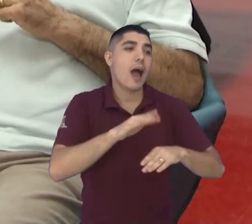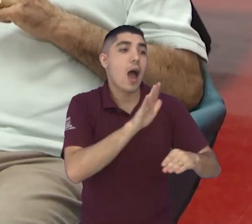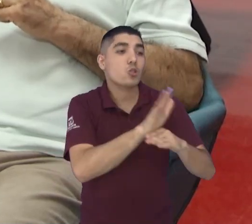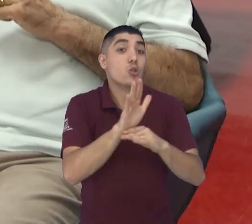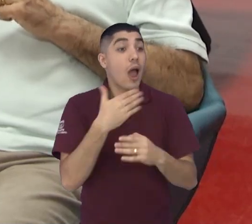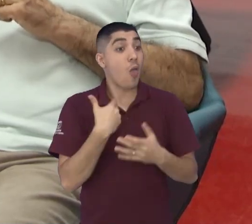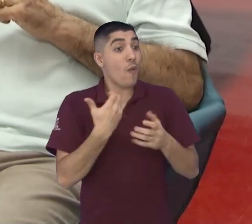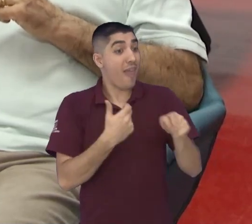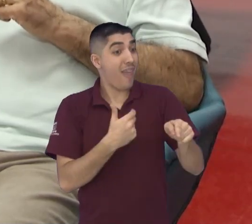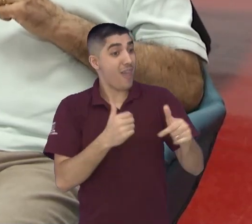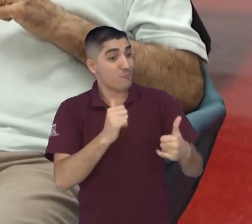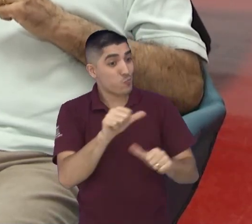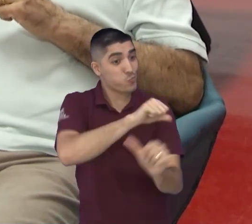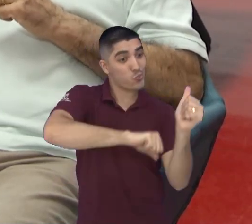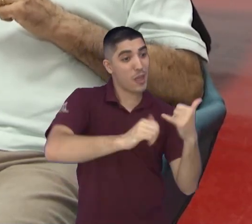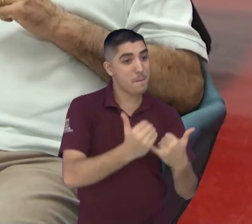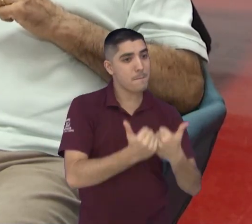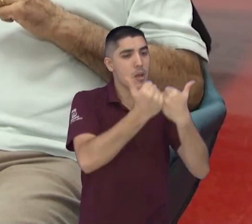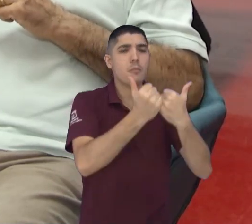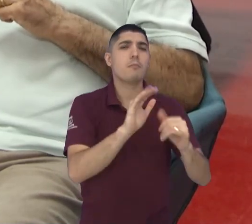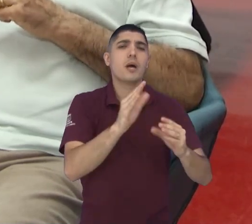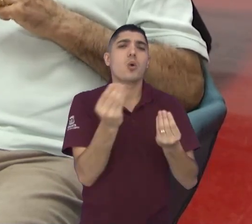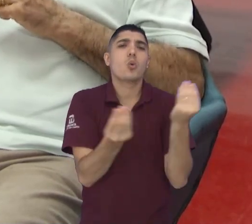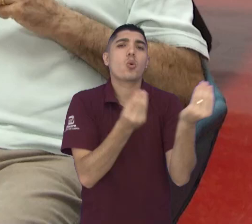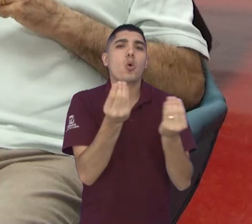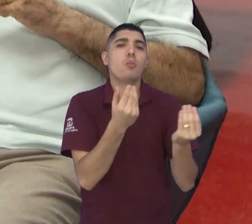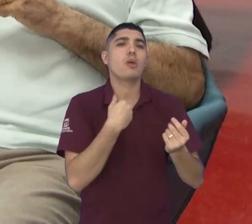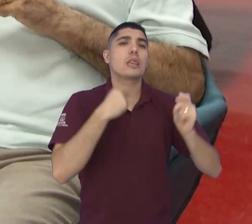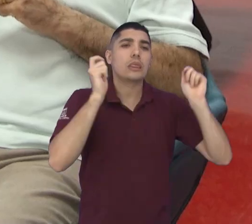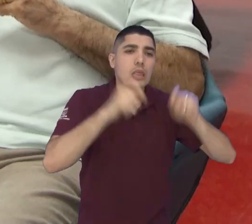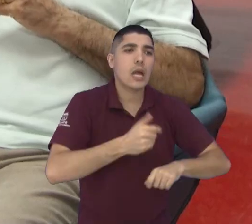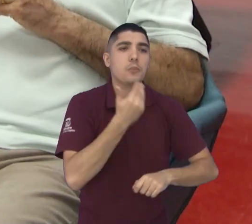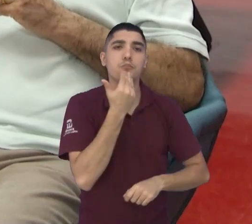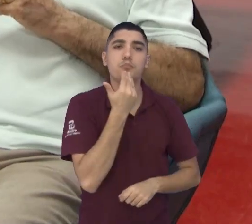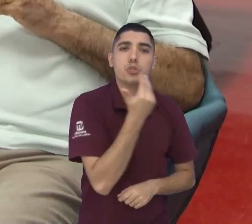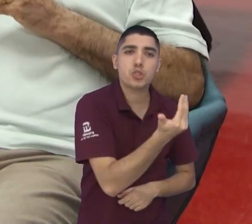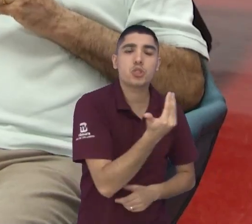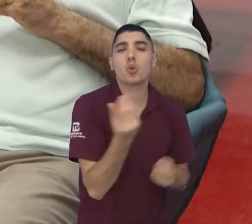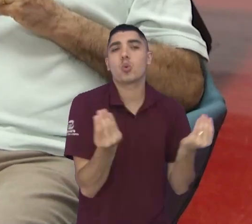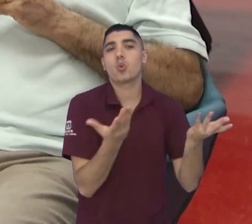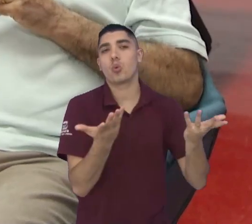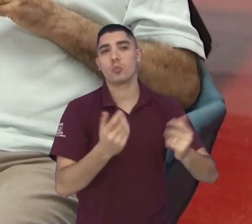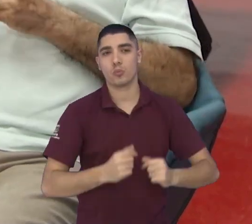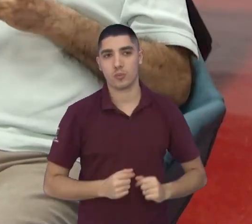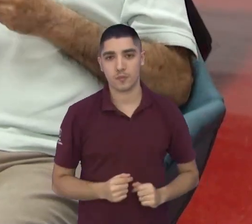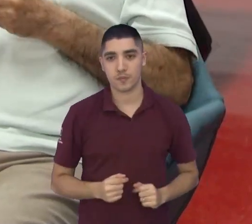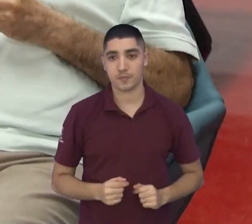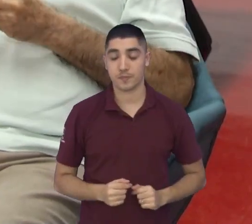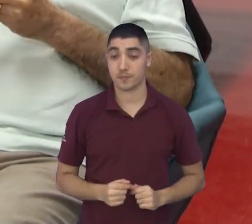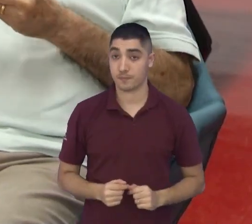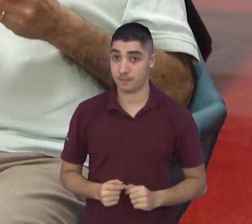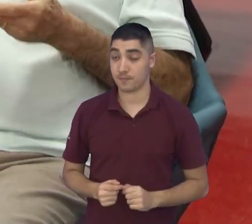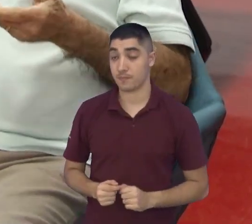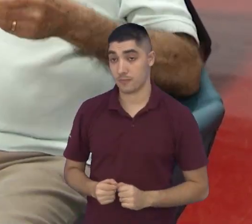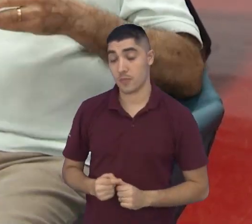acredite que deveria se tornar um patrimônio, de que forma a gente pode fazer esse processo? Olha,